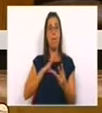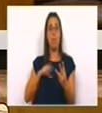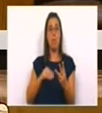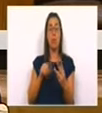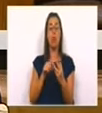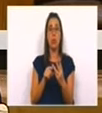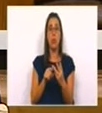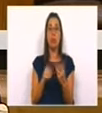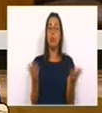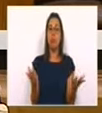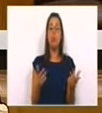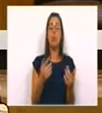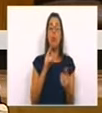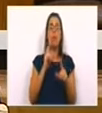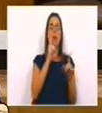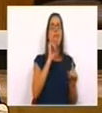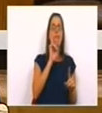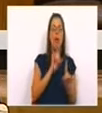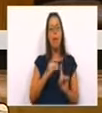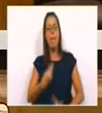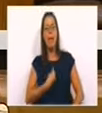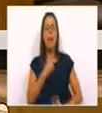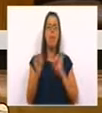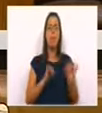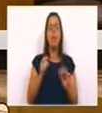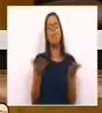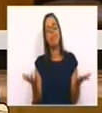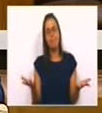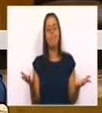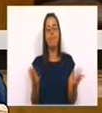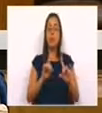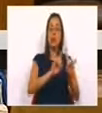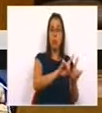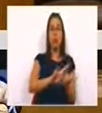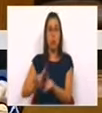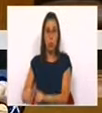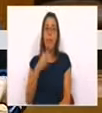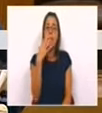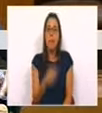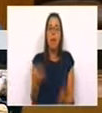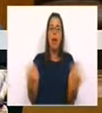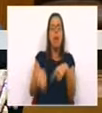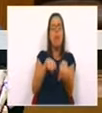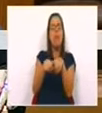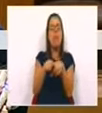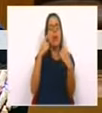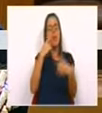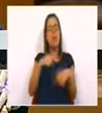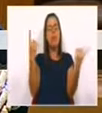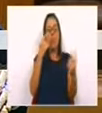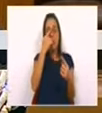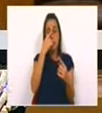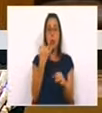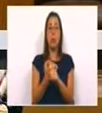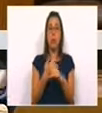missões, pesos e preocupações necessariamente diferentes, onde as políticas públicas têm